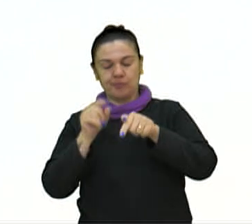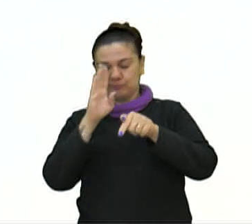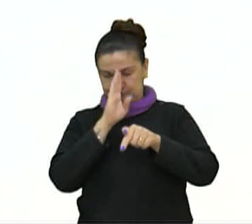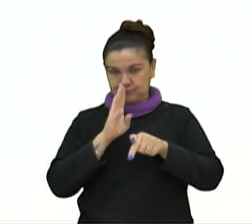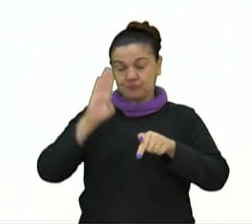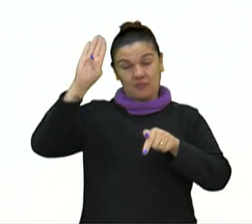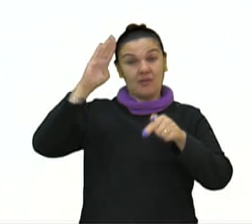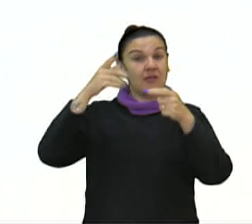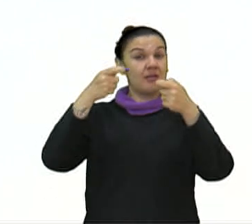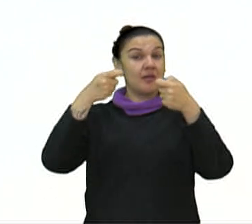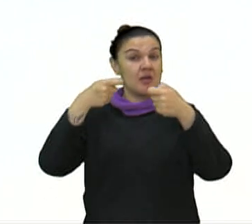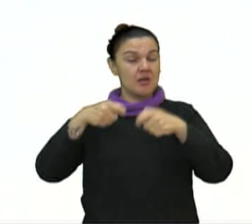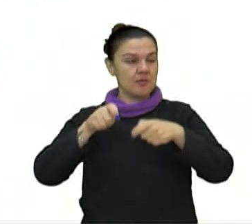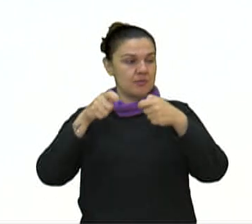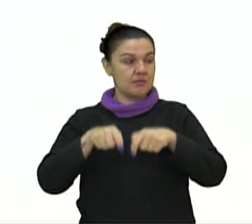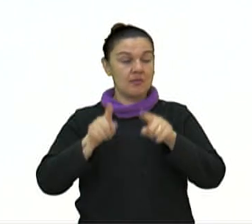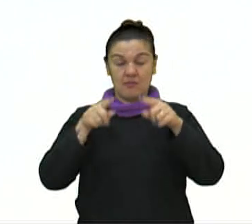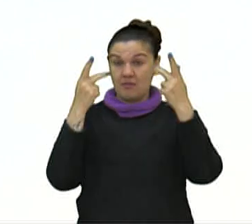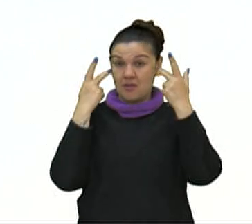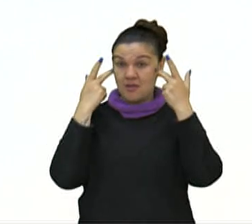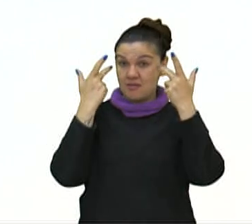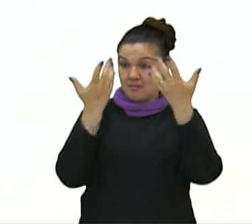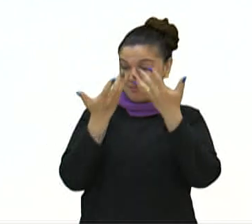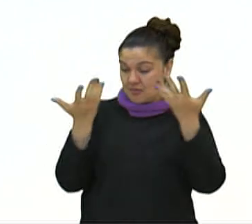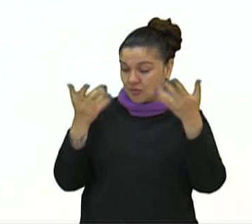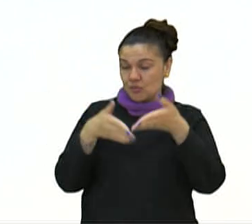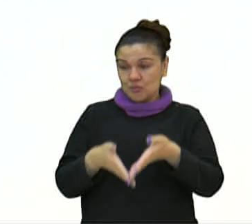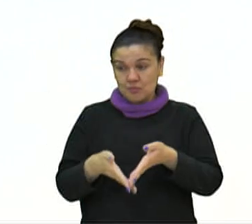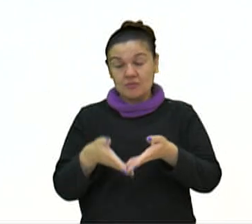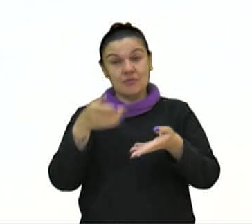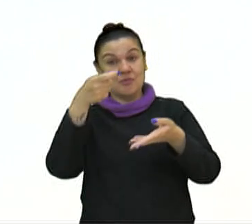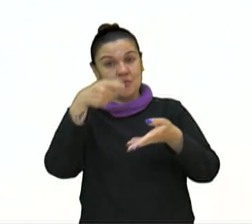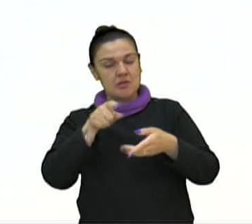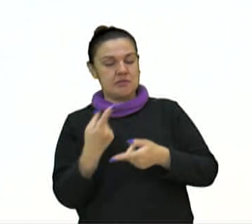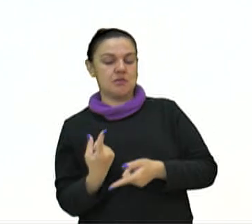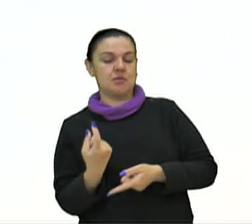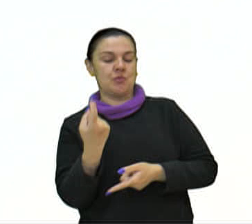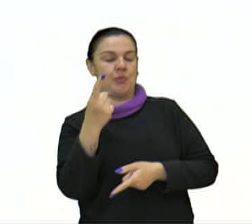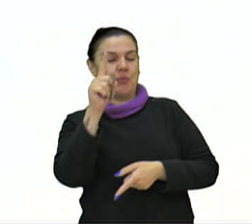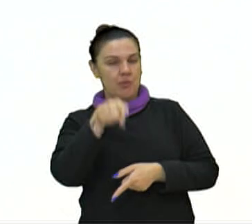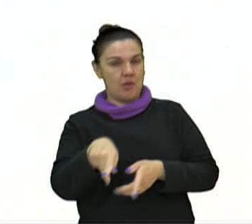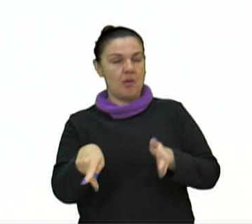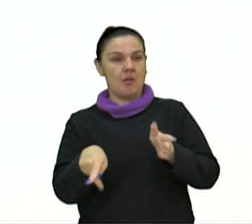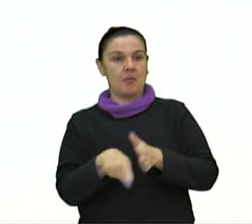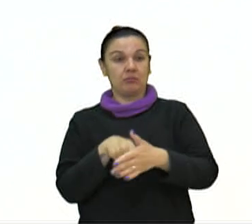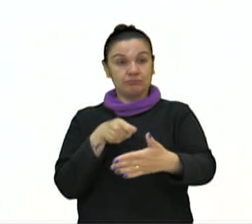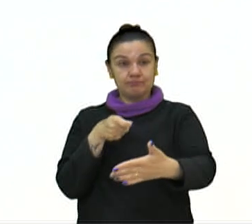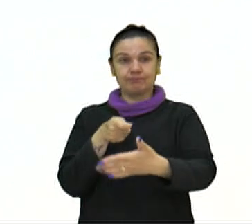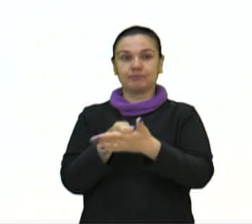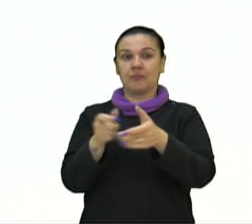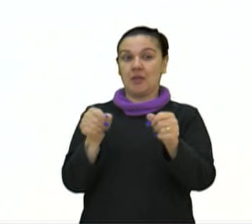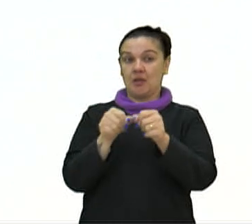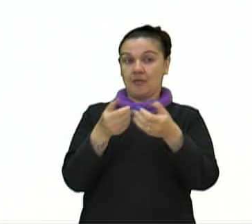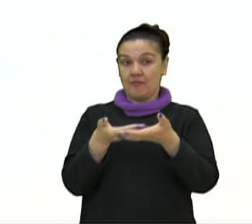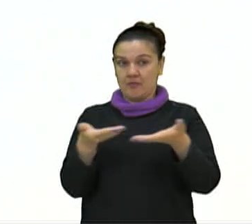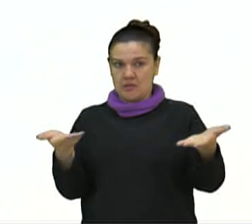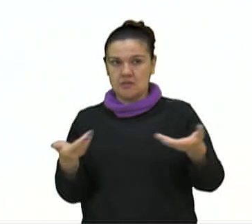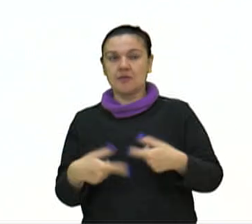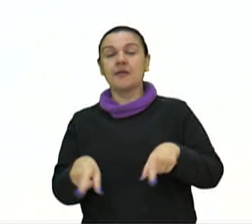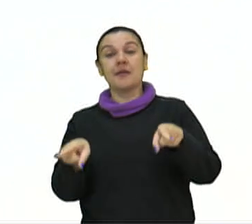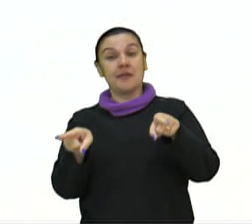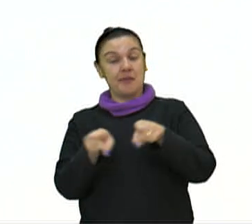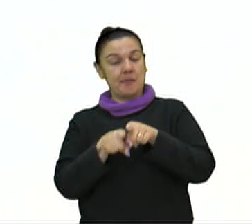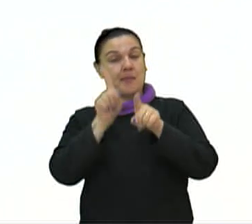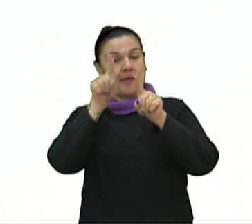pela necessidade de sua natureza e que por si só é determinada a agir. E disse